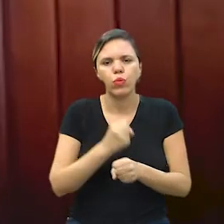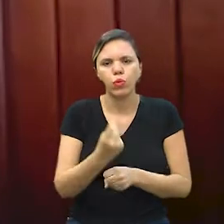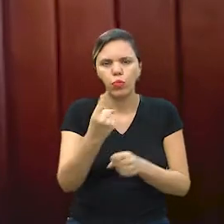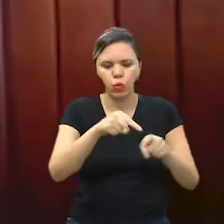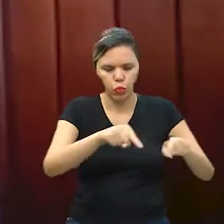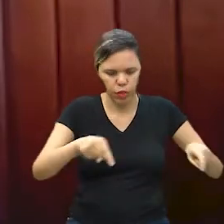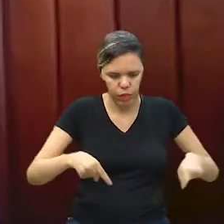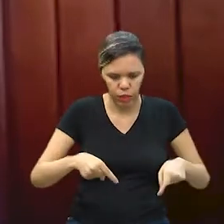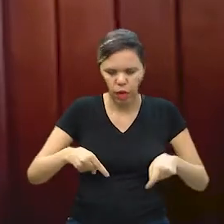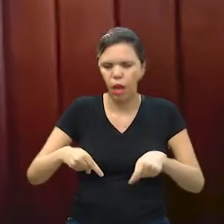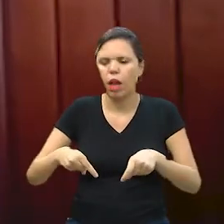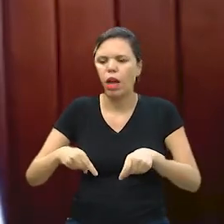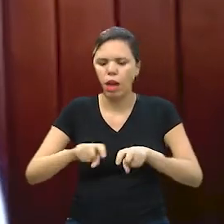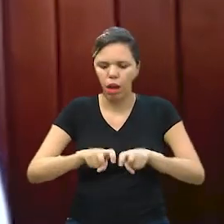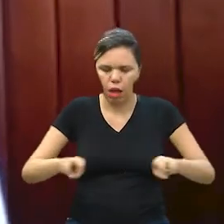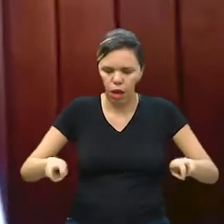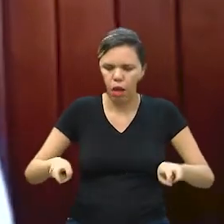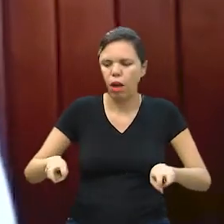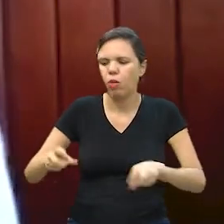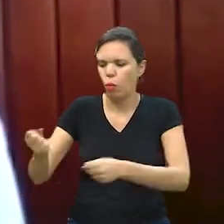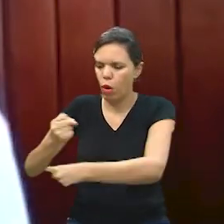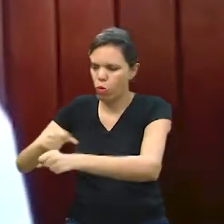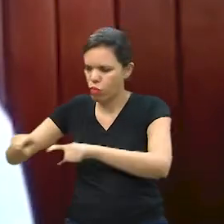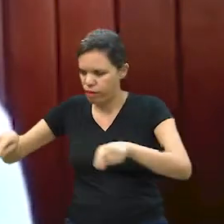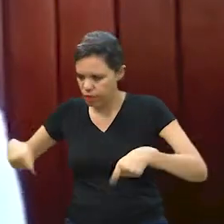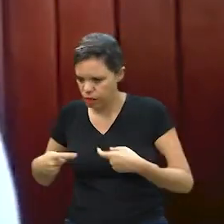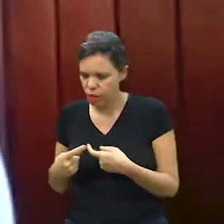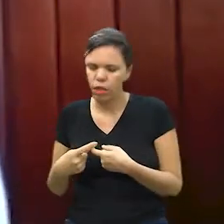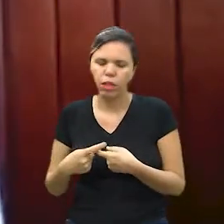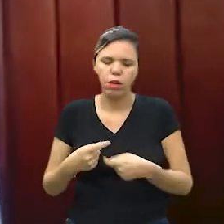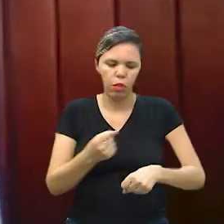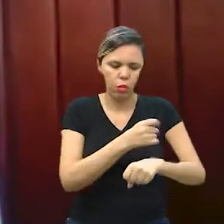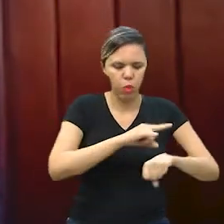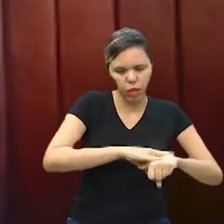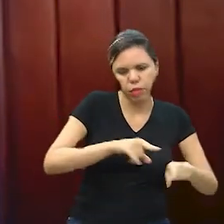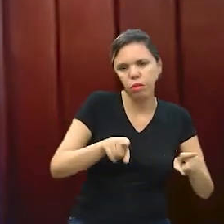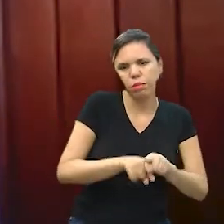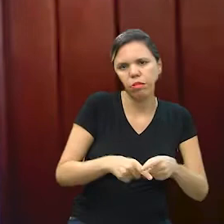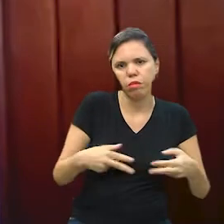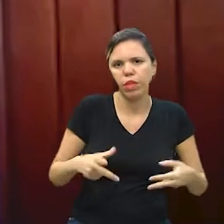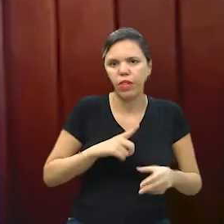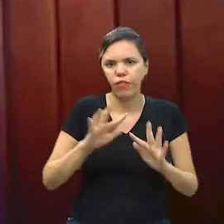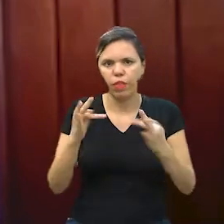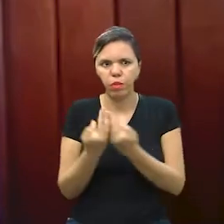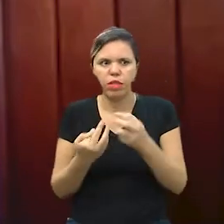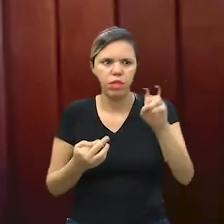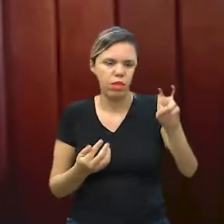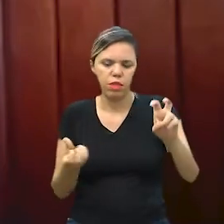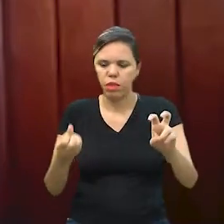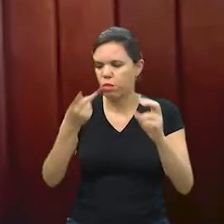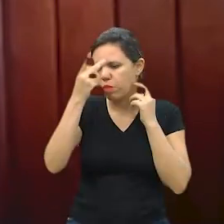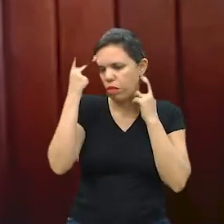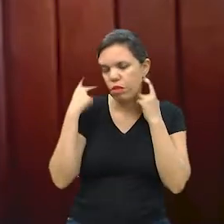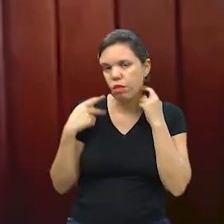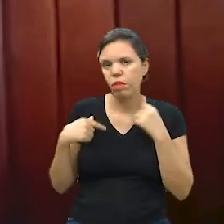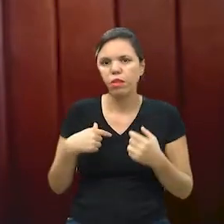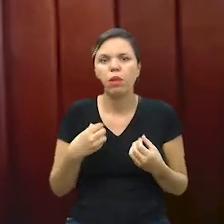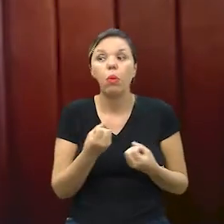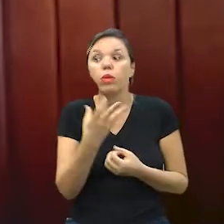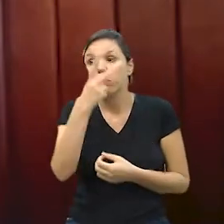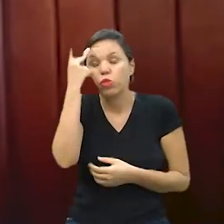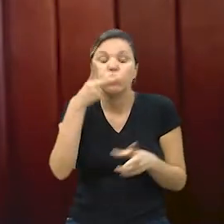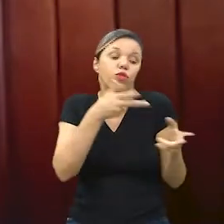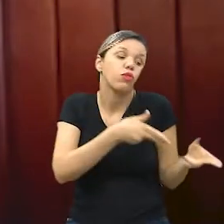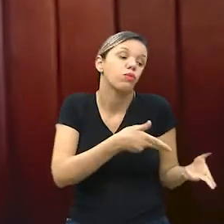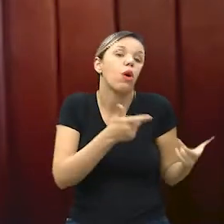iriam construir uma sala, uma cozinha e um banheiro, e a Dona Tini na época já falou, não, não é possível, para famílias tem 5, 6 pessoas, e os quartos, onde